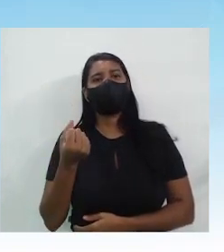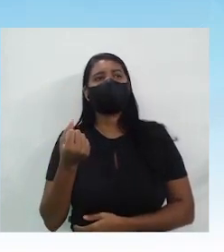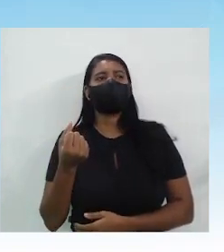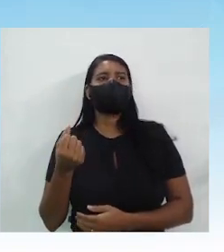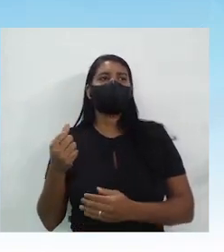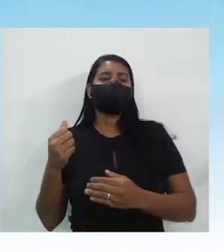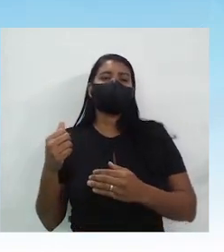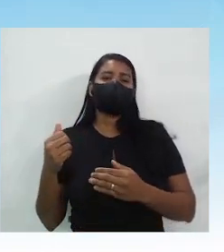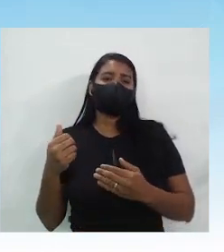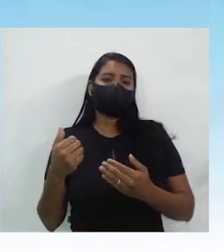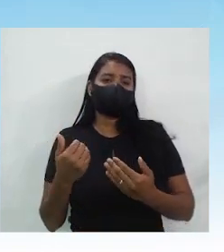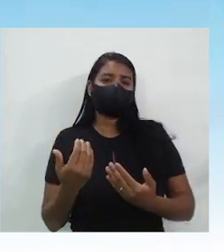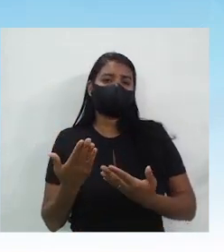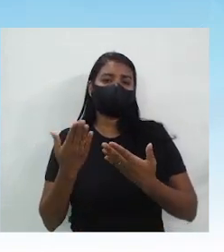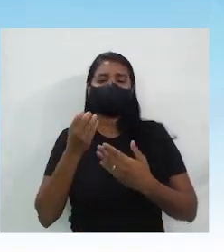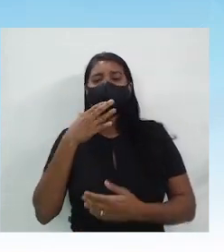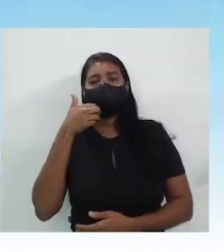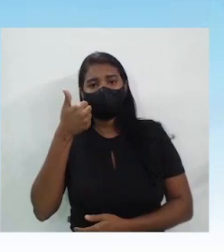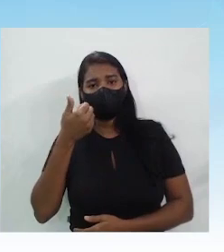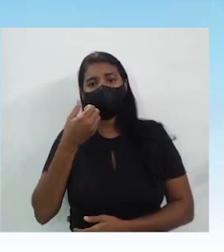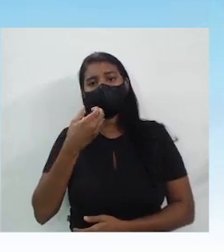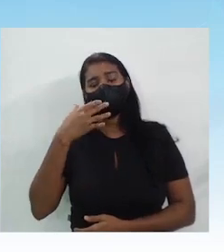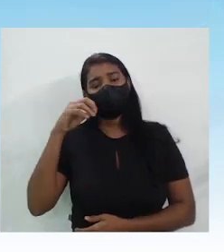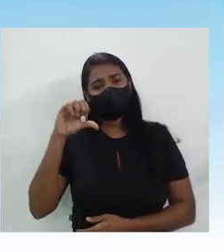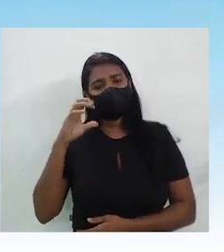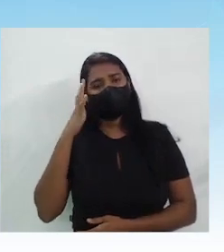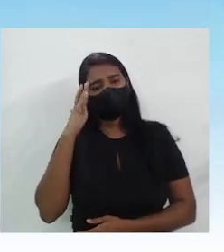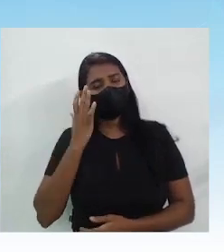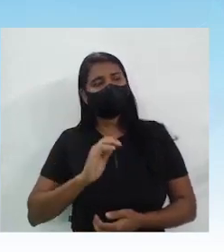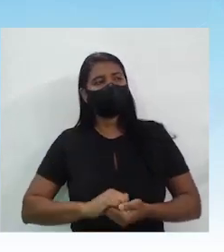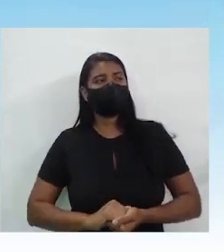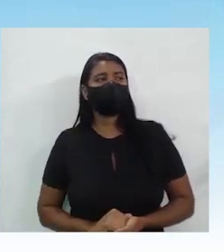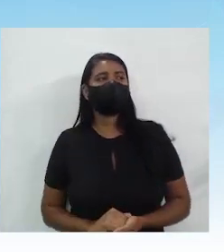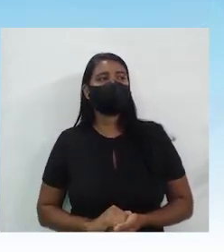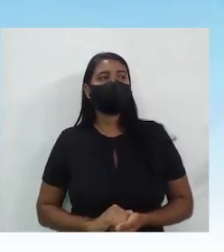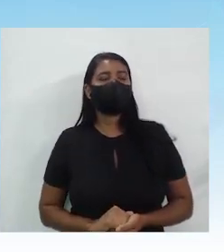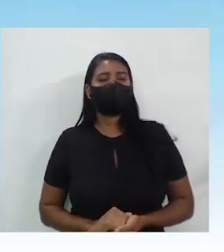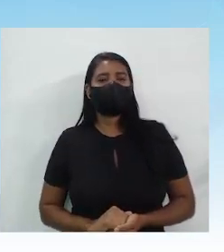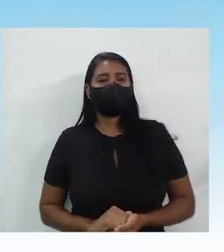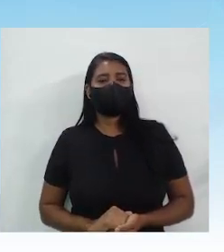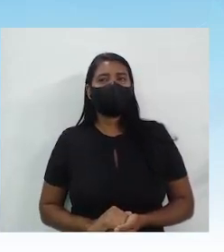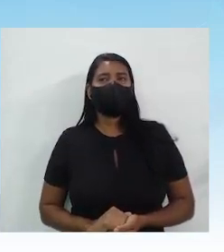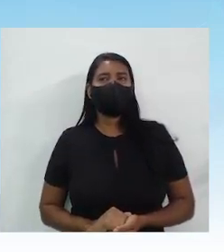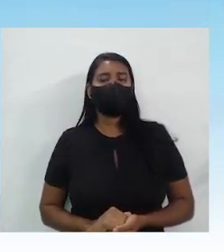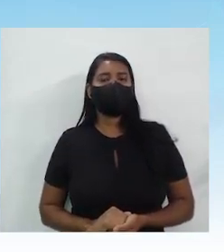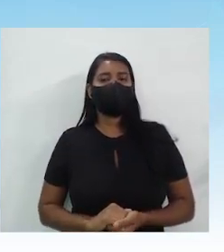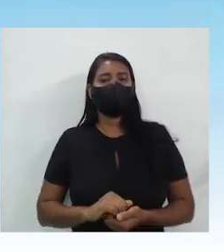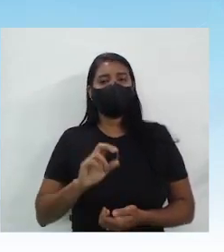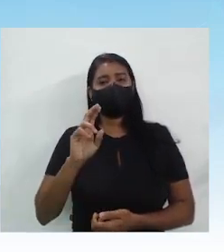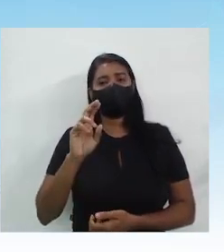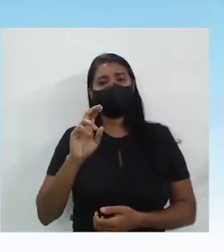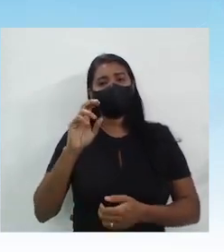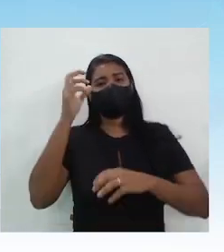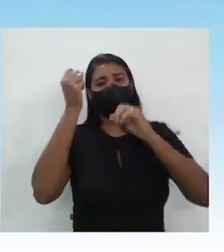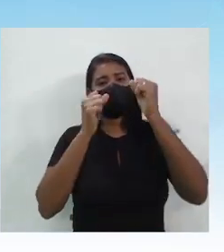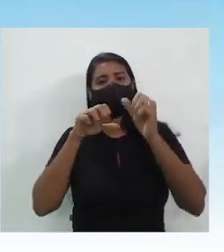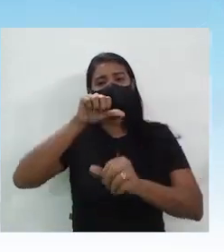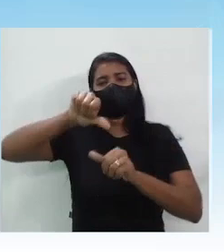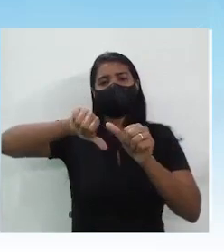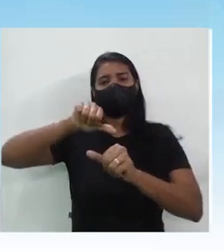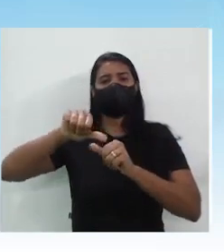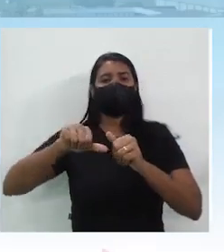das vantagens e também das desvantagens. Quando se fala da usina nuclear, a gente tem ali